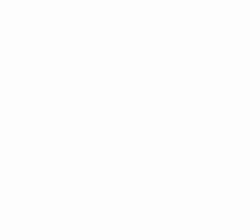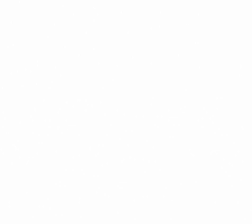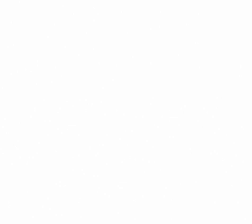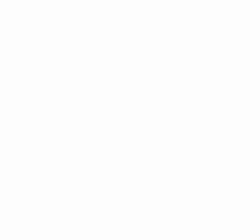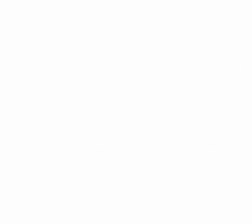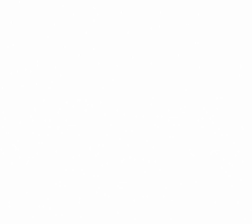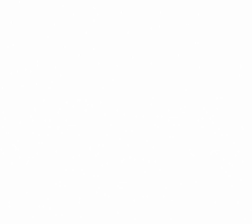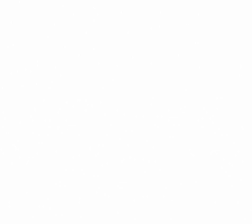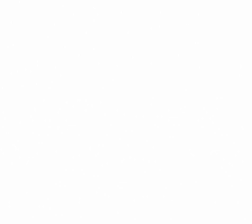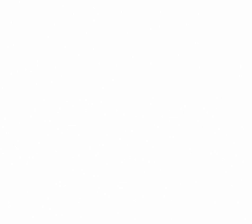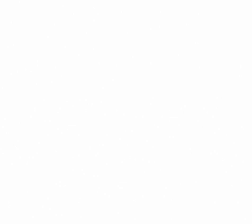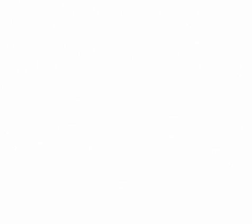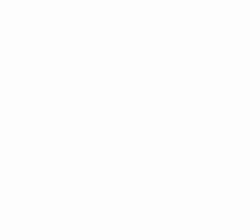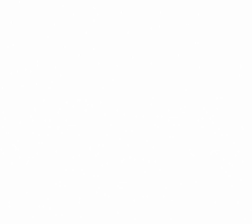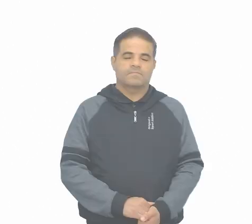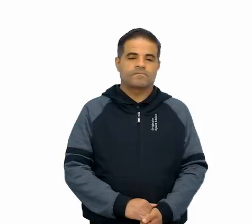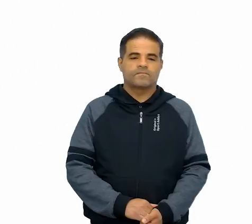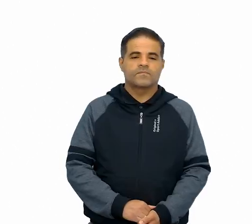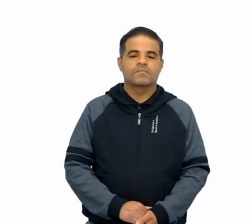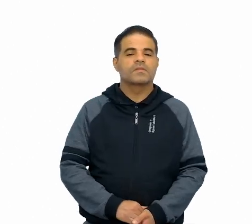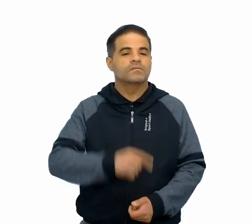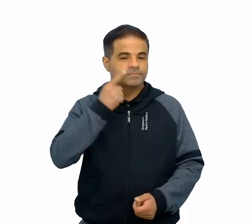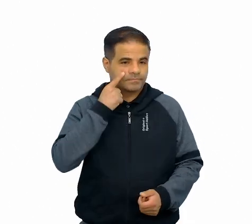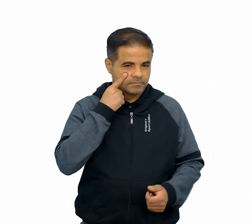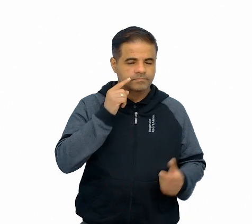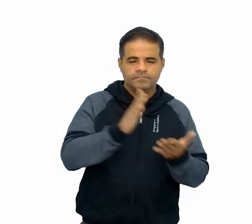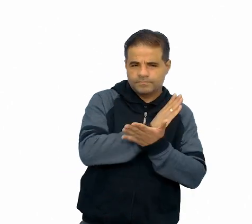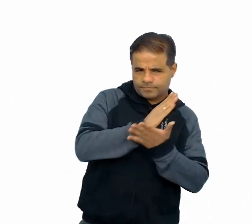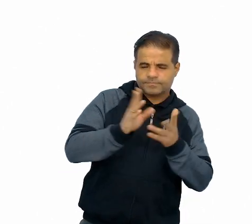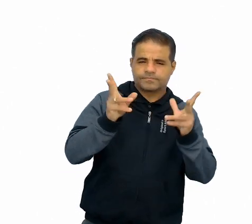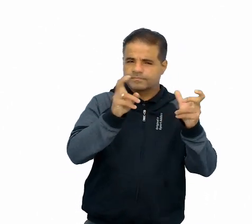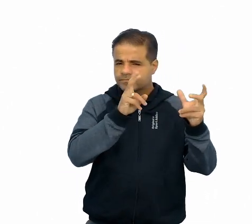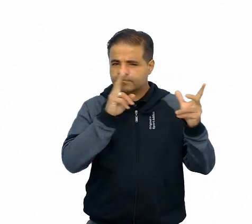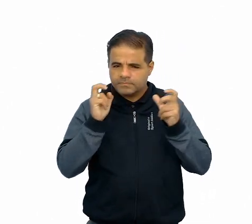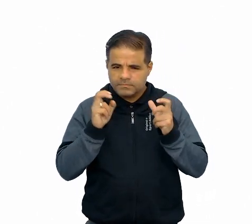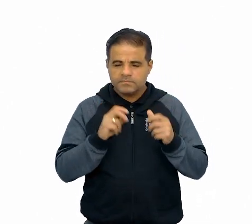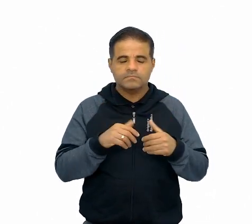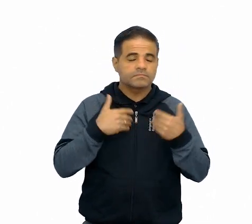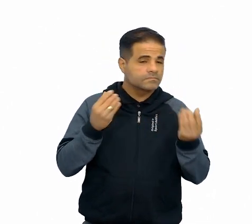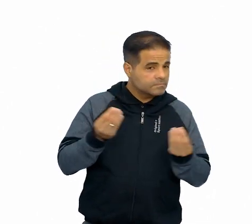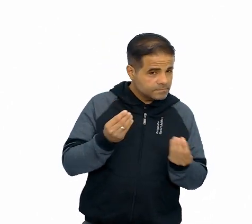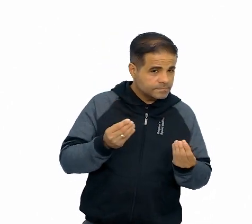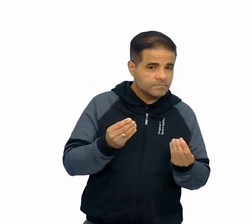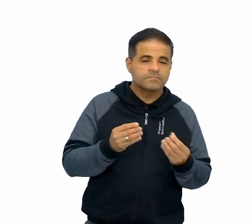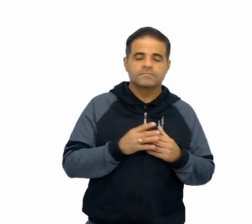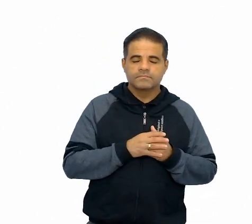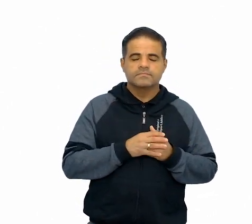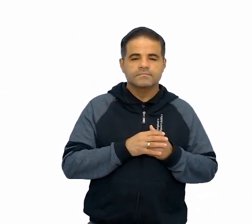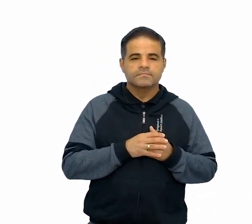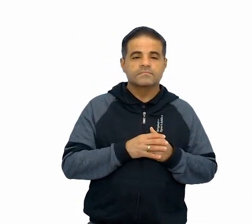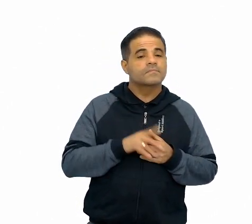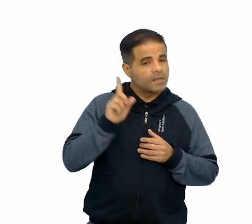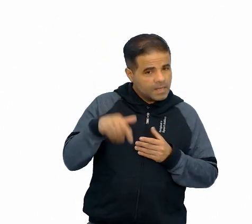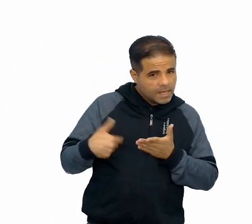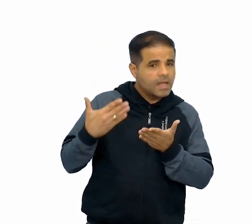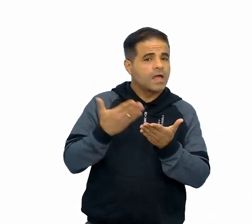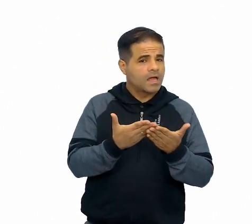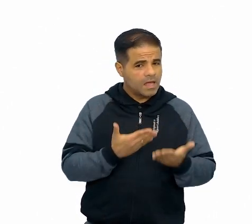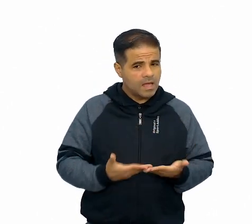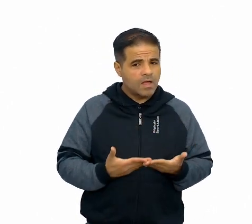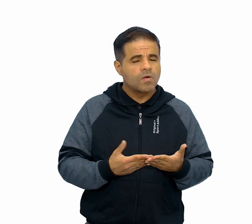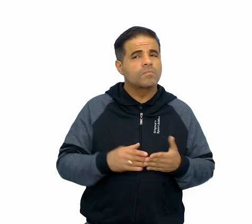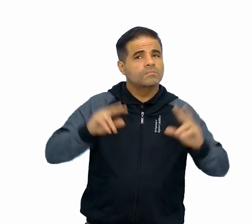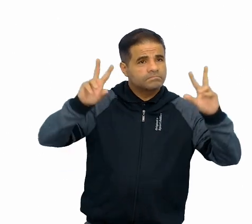Quero que vocês também tenham aí algumas situações, como no caso, que são aulas que